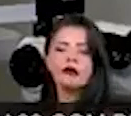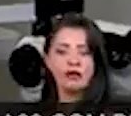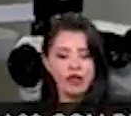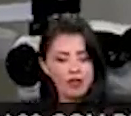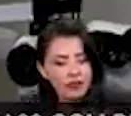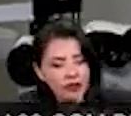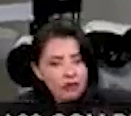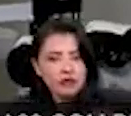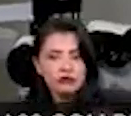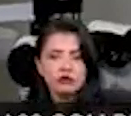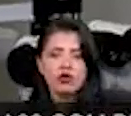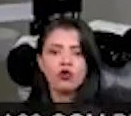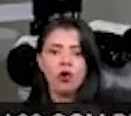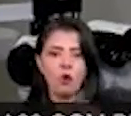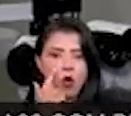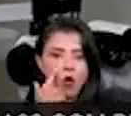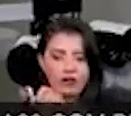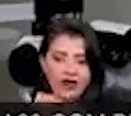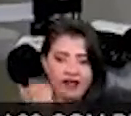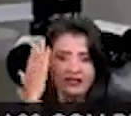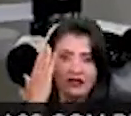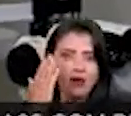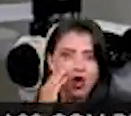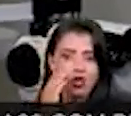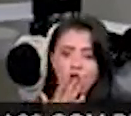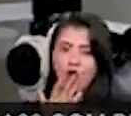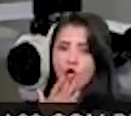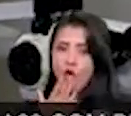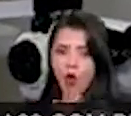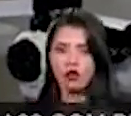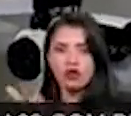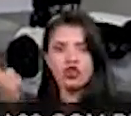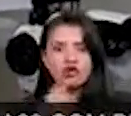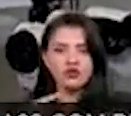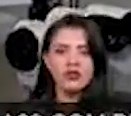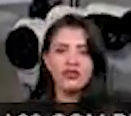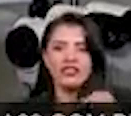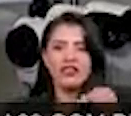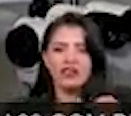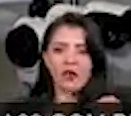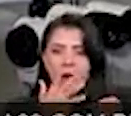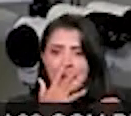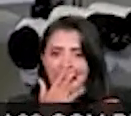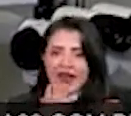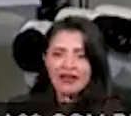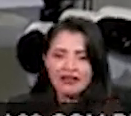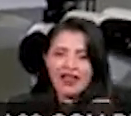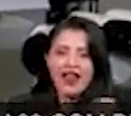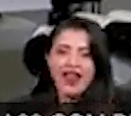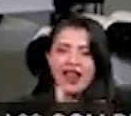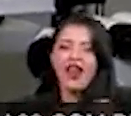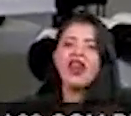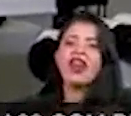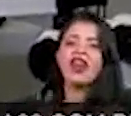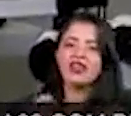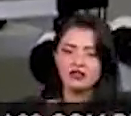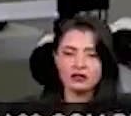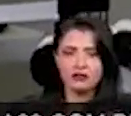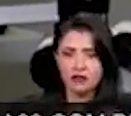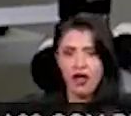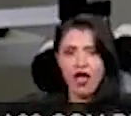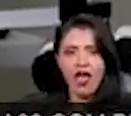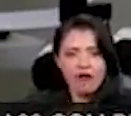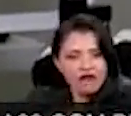face anterior do olho, está em cima da parte colorida, onde a gente consegue colocar o dedo, como se fosse uma lentezinha de contato mesmo. A córnea é esse